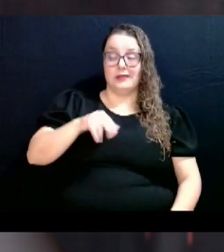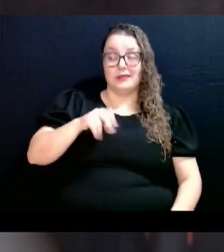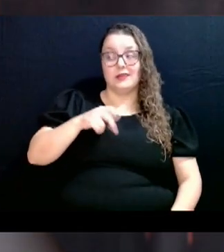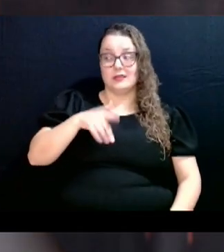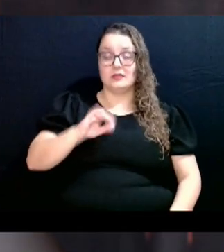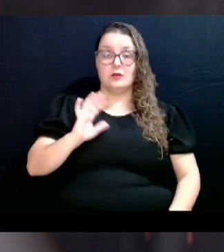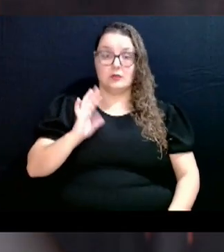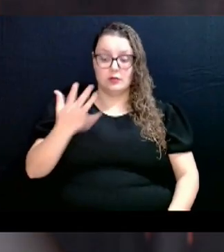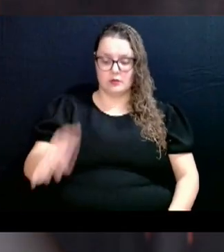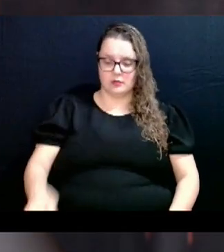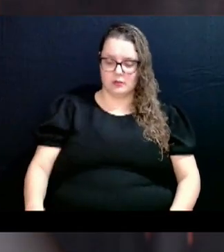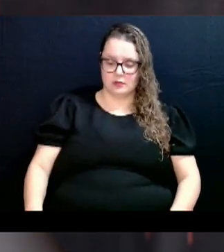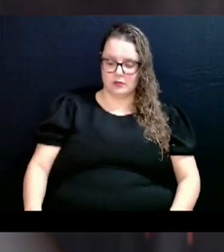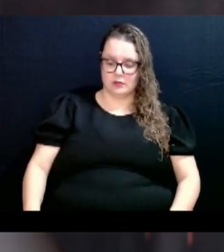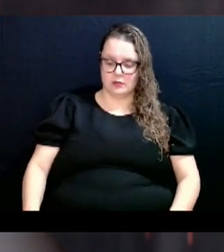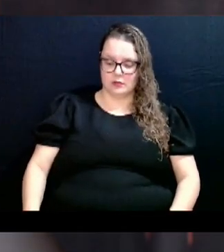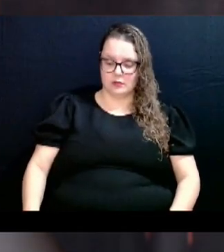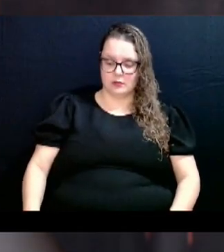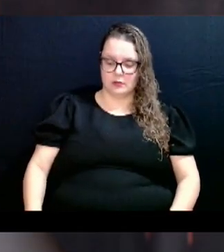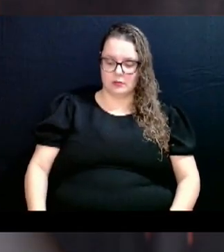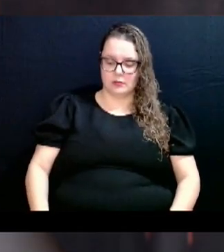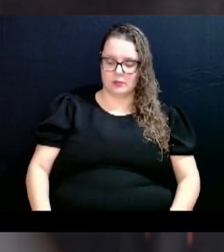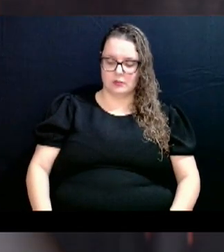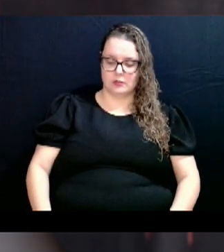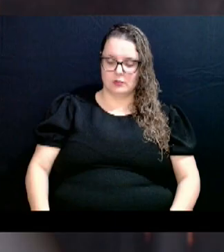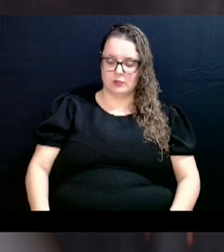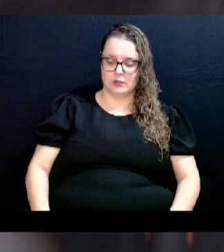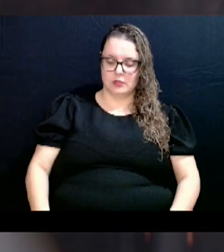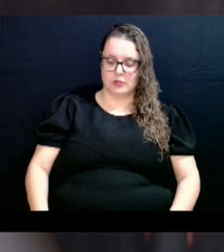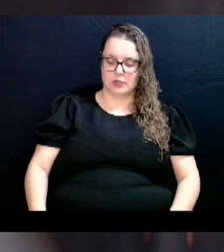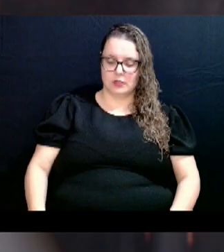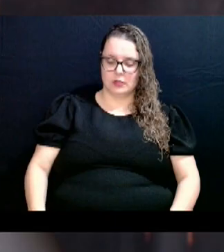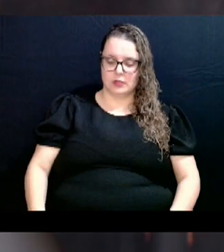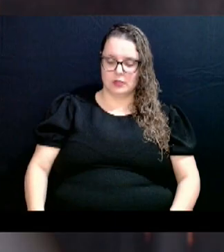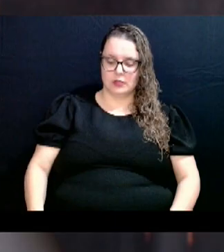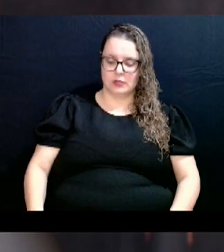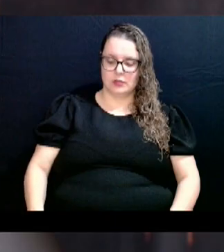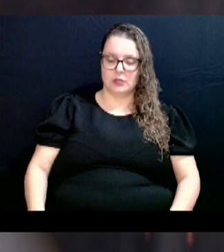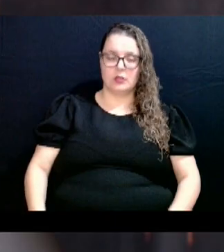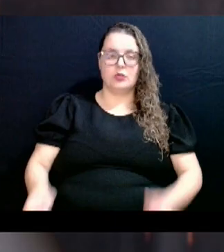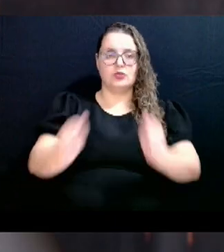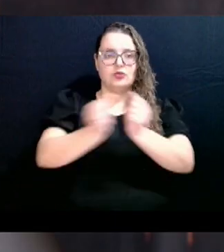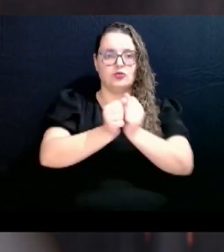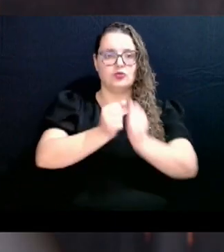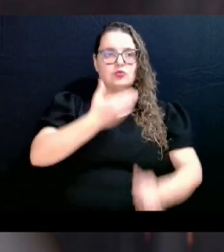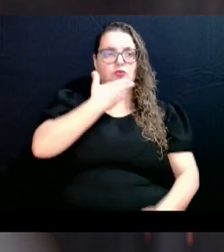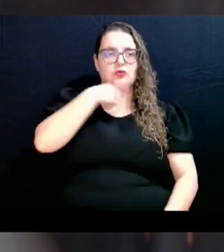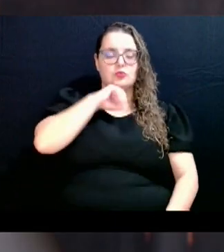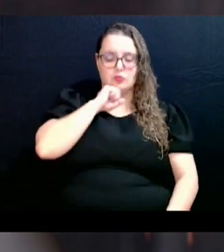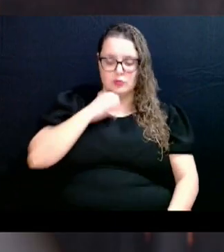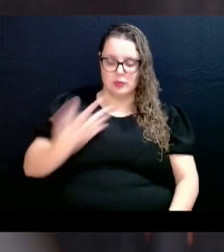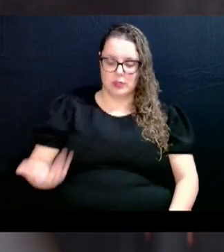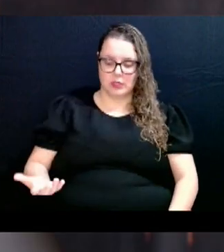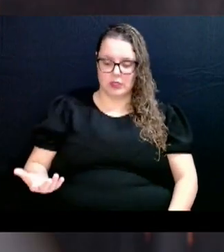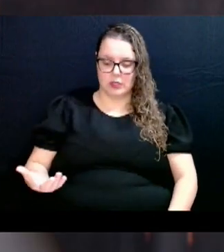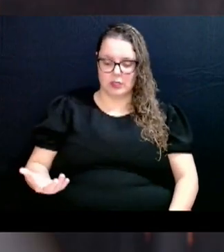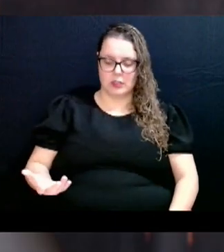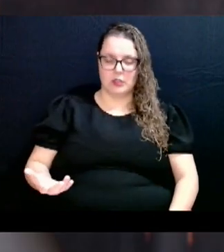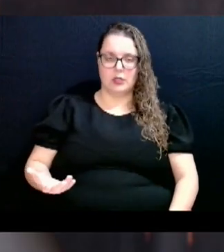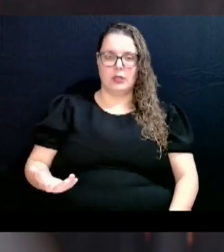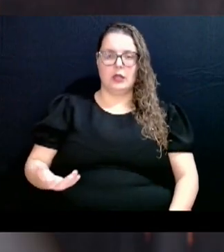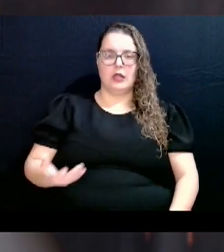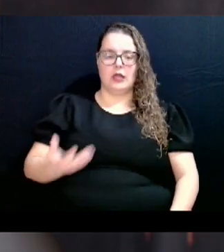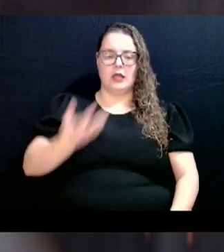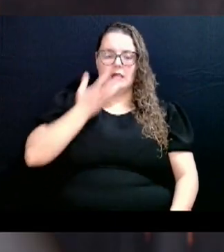e com os pais, a criança ela vai internalizando